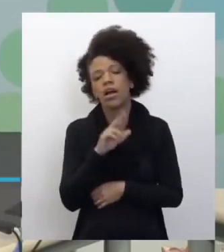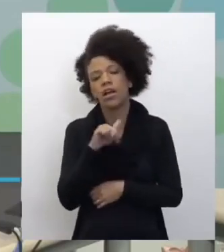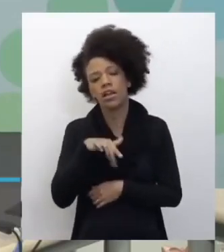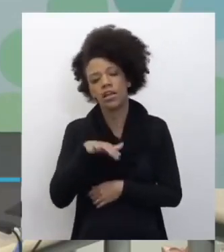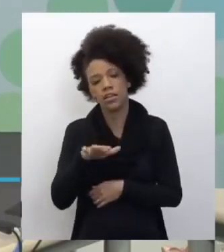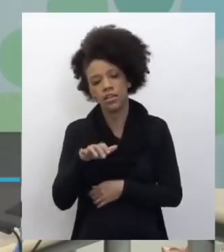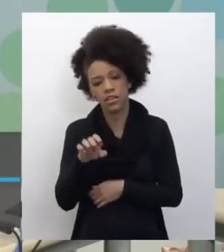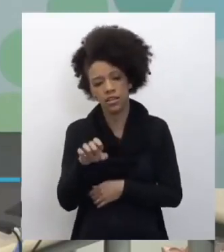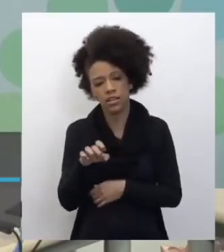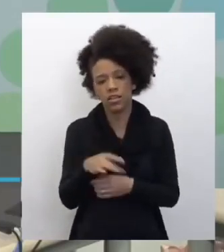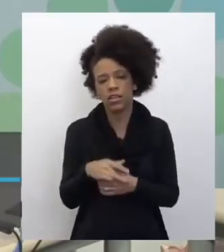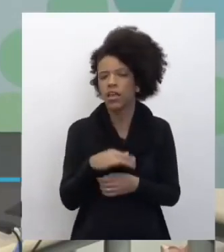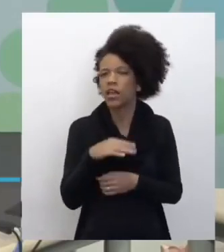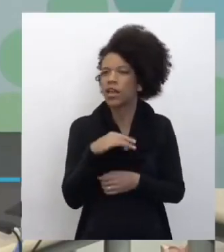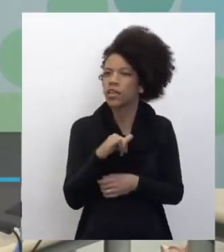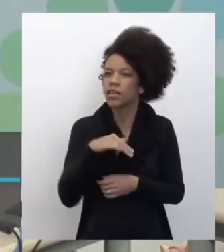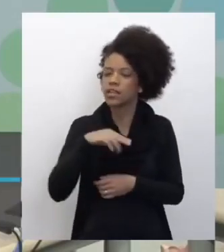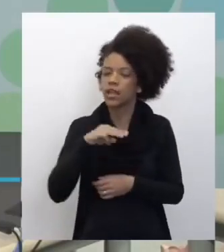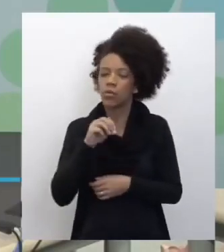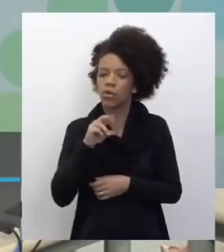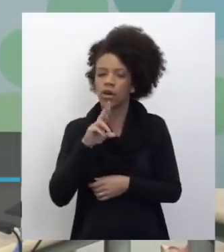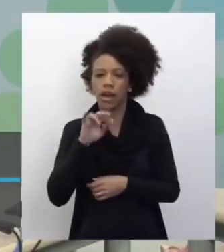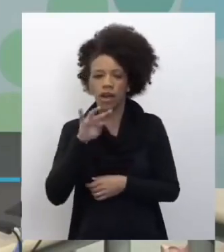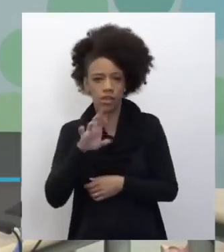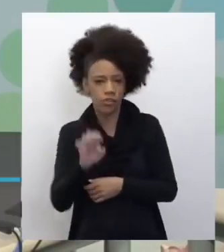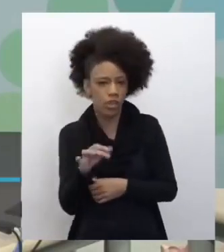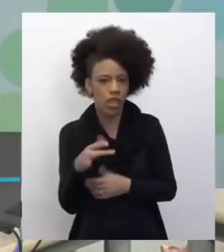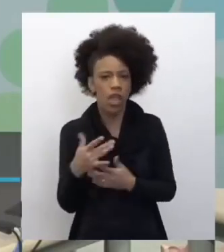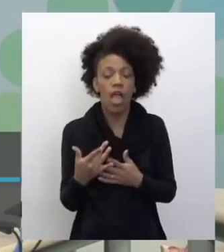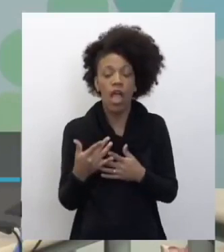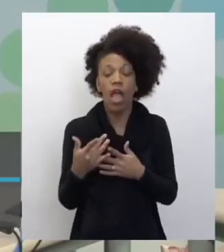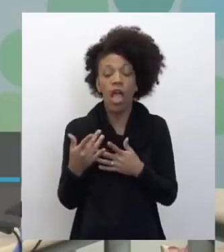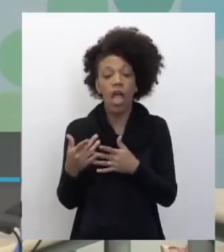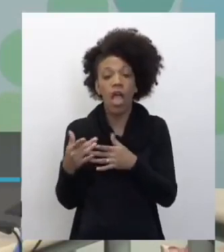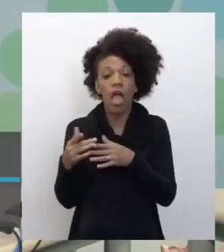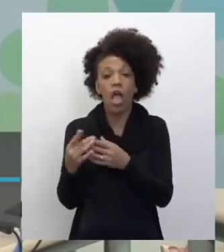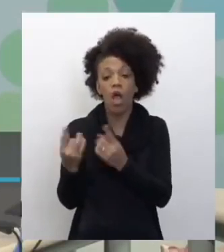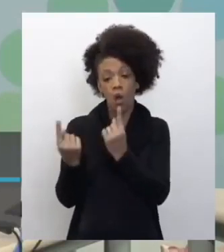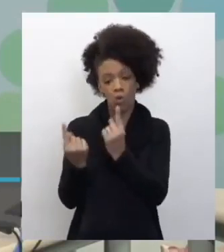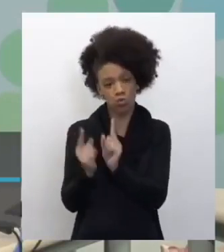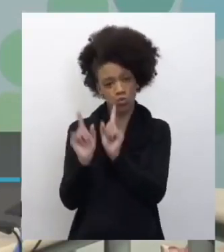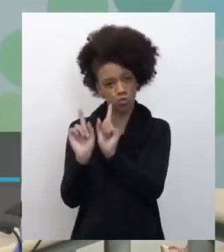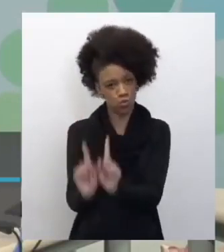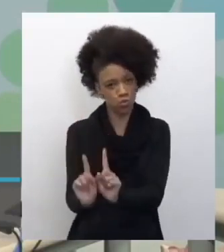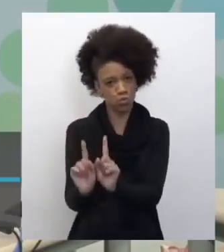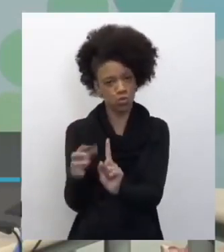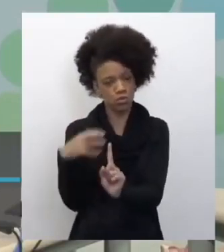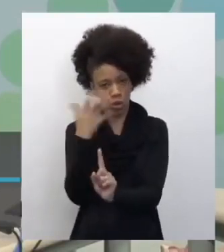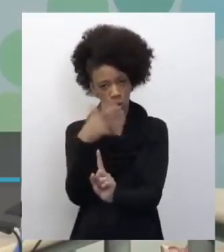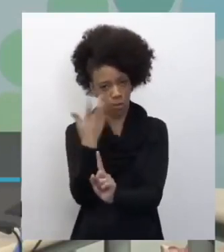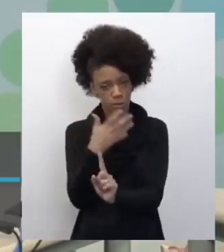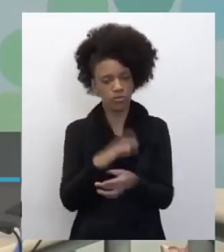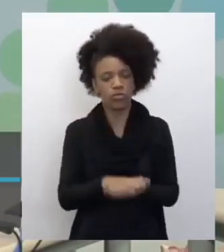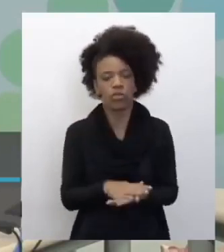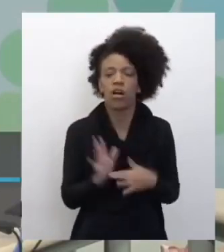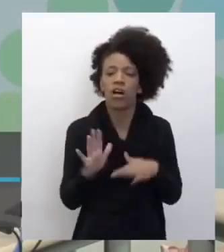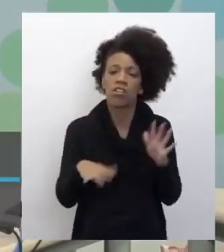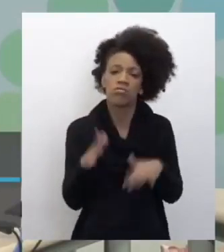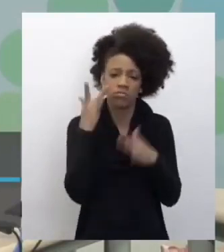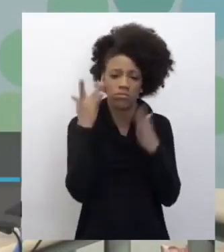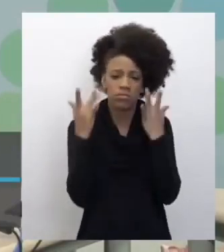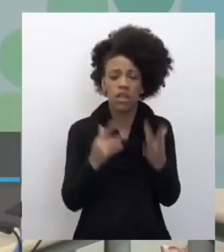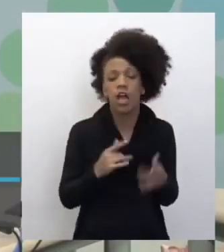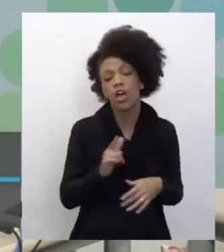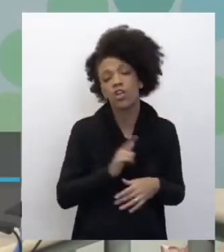caso, os enamorados, né? Que seriam aí, né? O casal par romântico. No caso, geralmente, na maioria das peças, né? Nós tínhamos